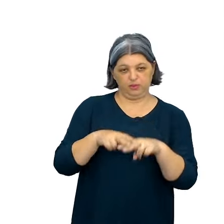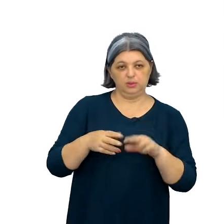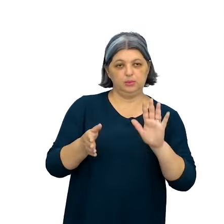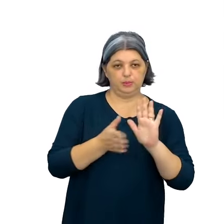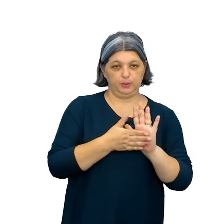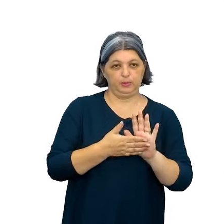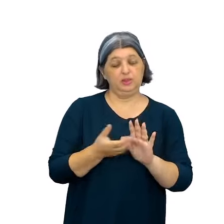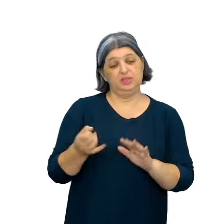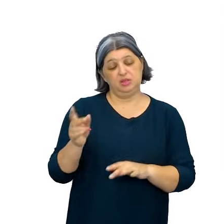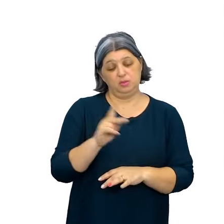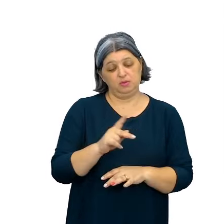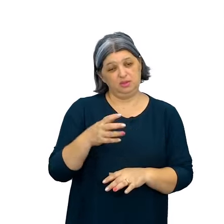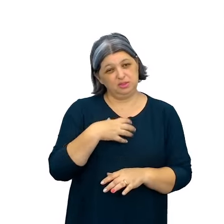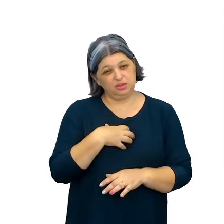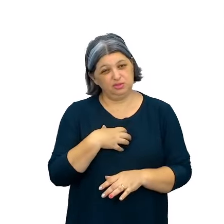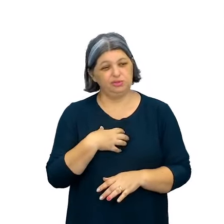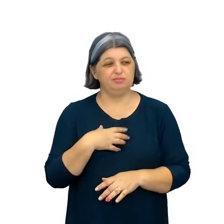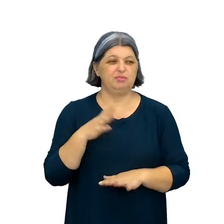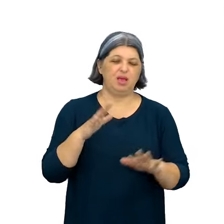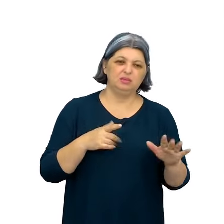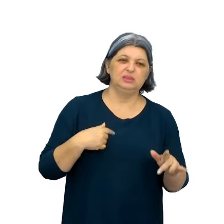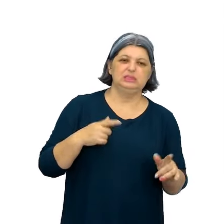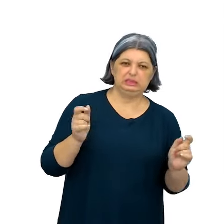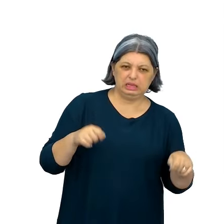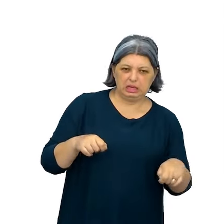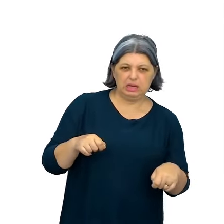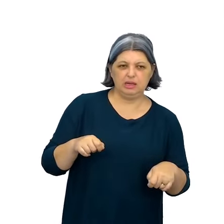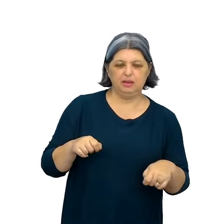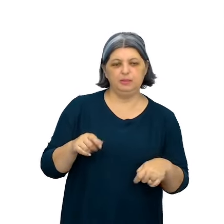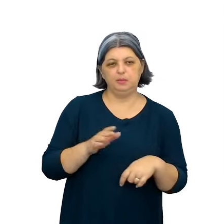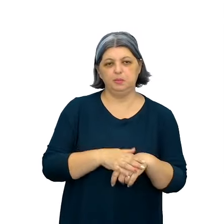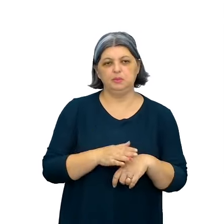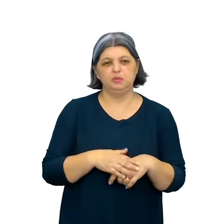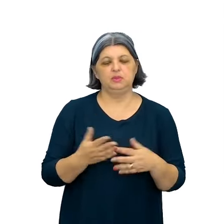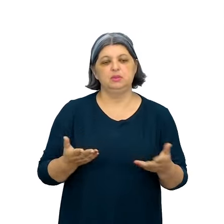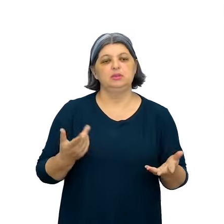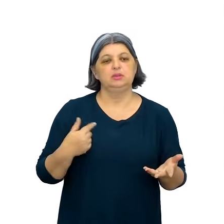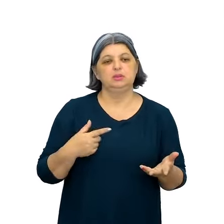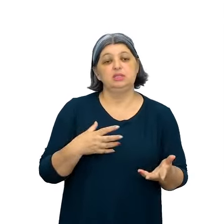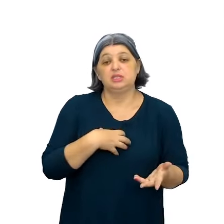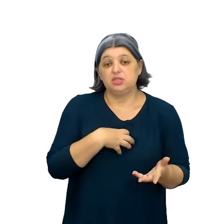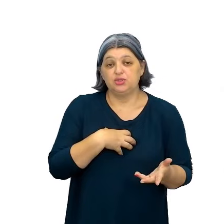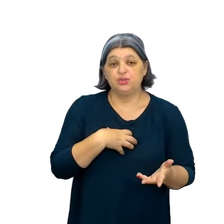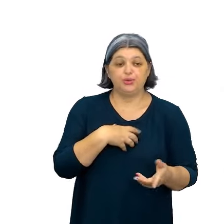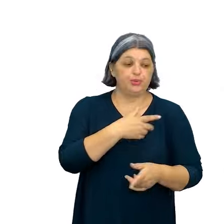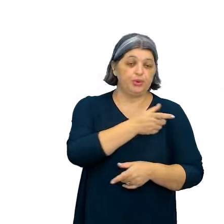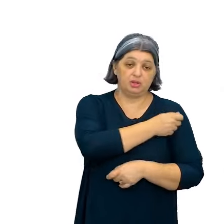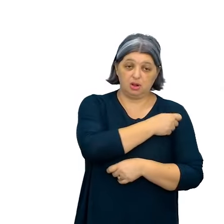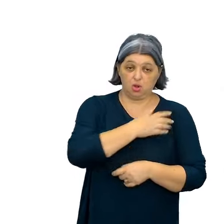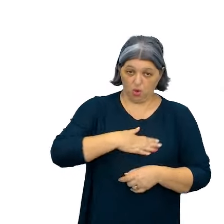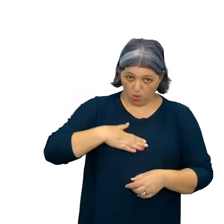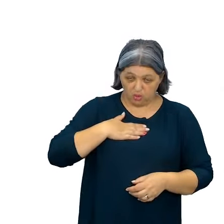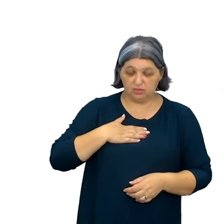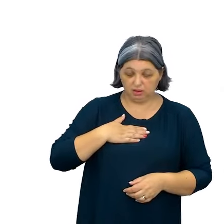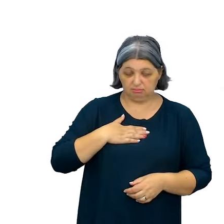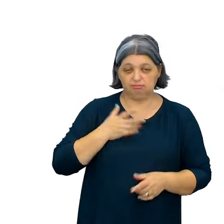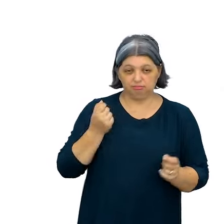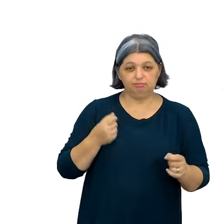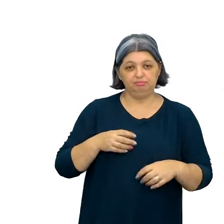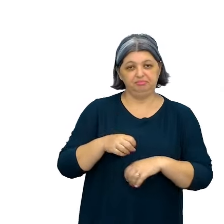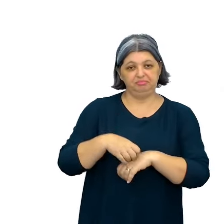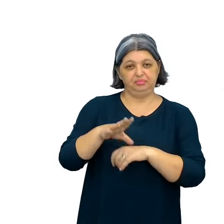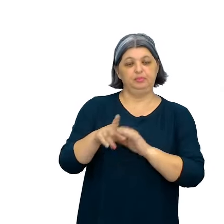se o professor sentir que haja um clima favorável, né, sentiu que os alunos gostaram e tal, sugira a